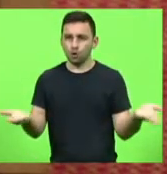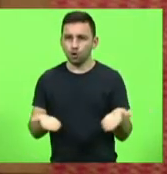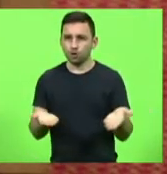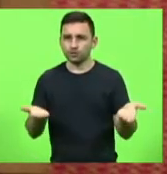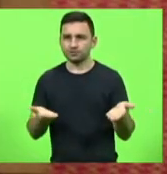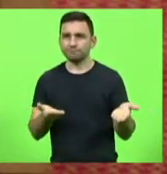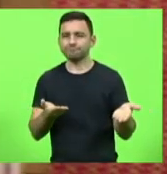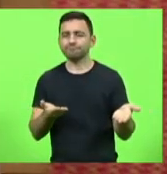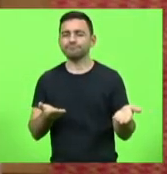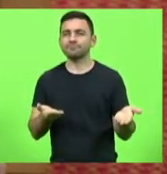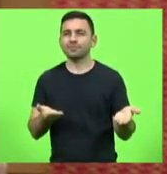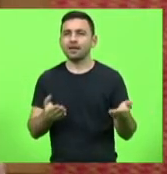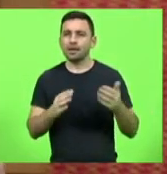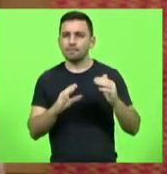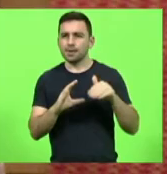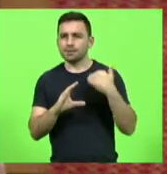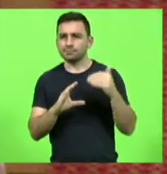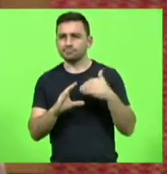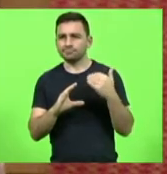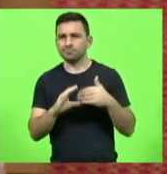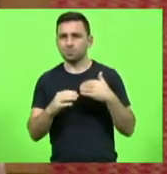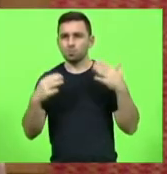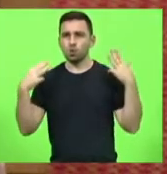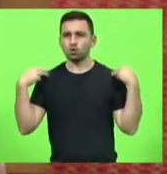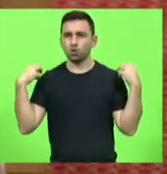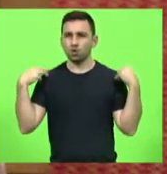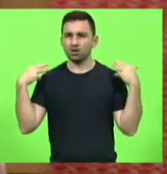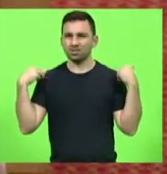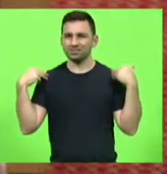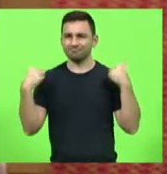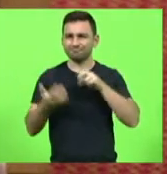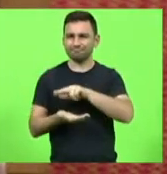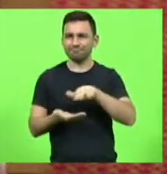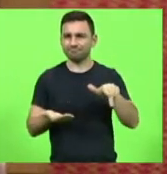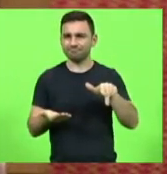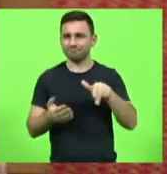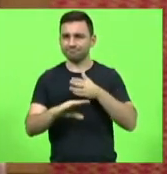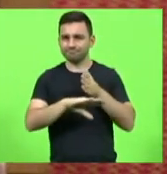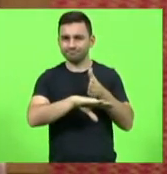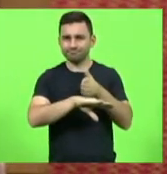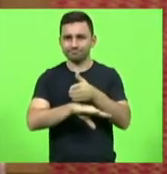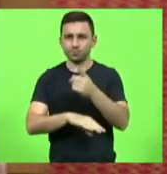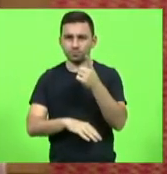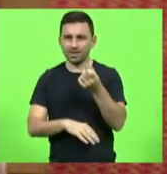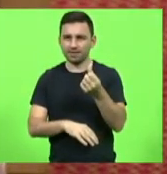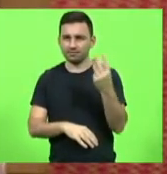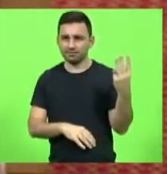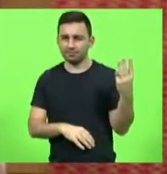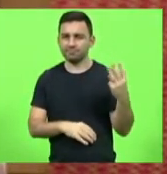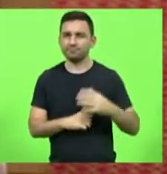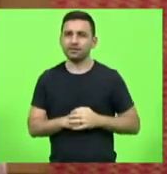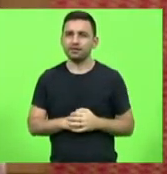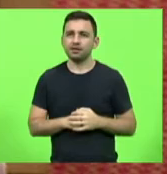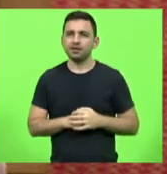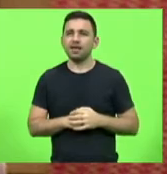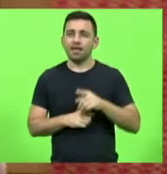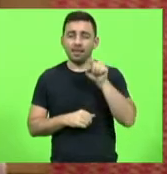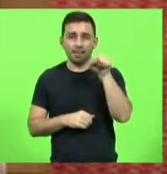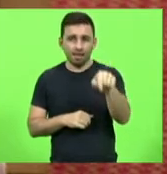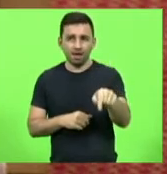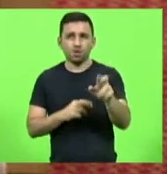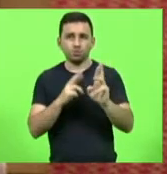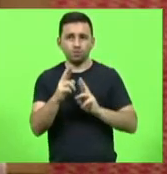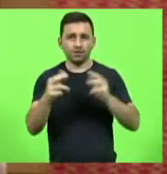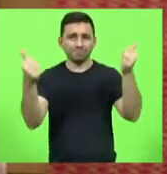várias mensagens de motoristas que trafegam na 163, que é a pior rodovia de